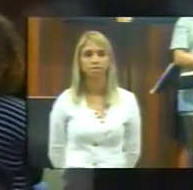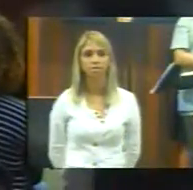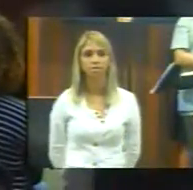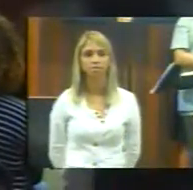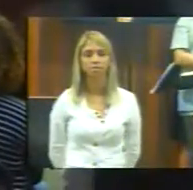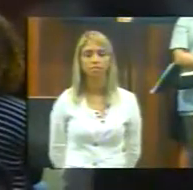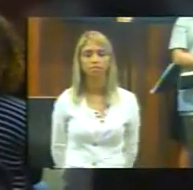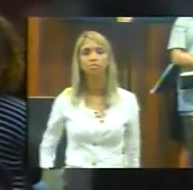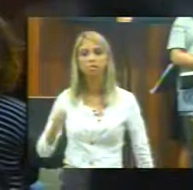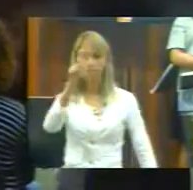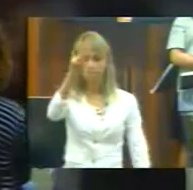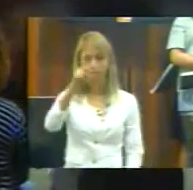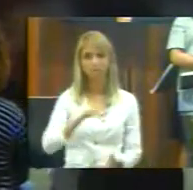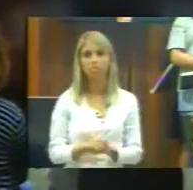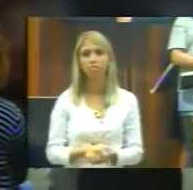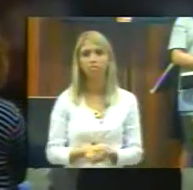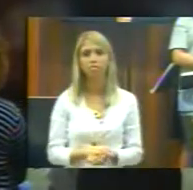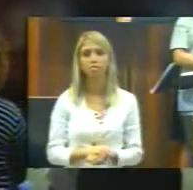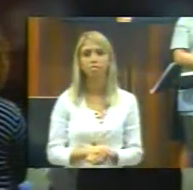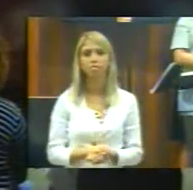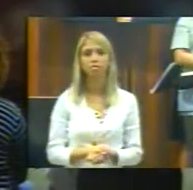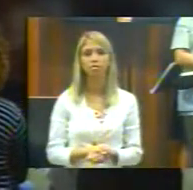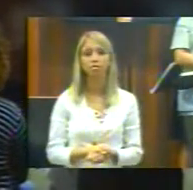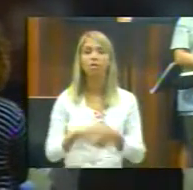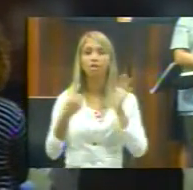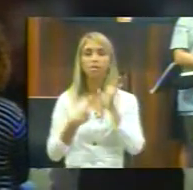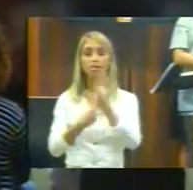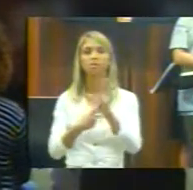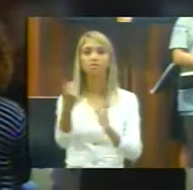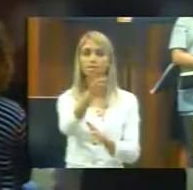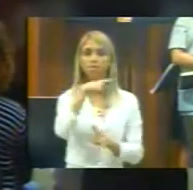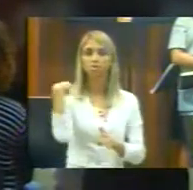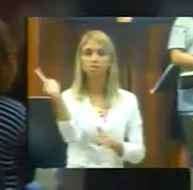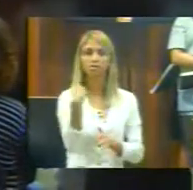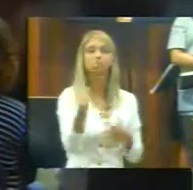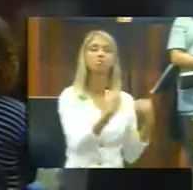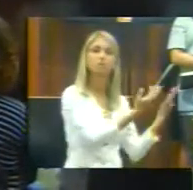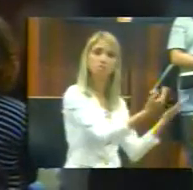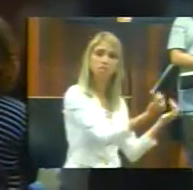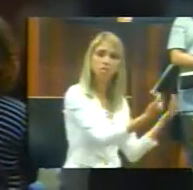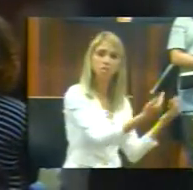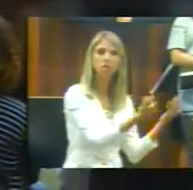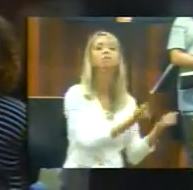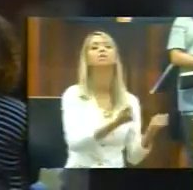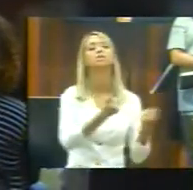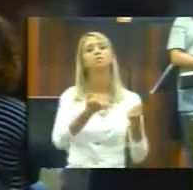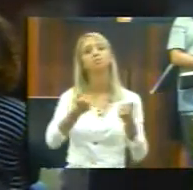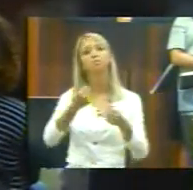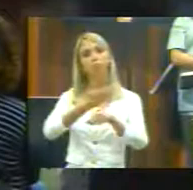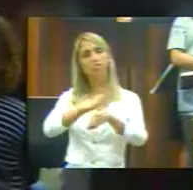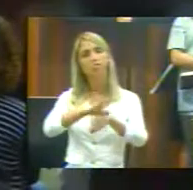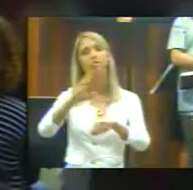Sendo assim, declaro empossados os parlamentares juvenis do município de Cabo Frio para o exercício do mandato.